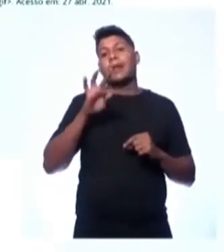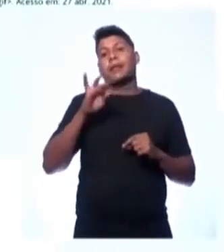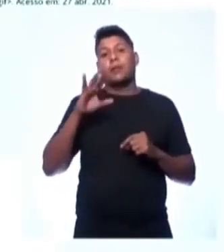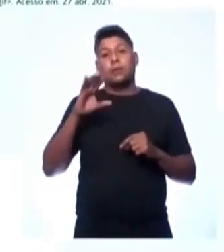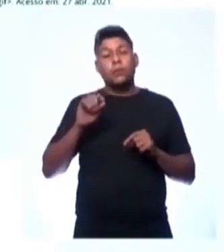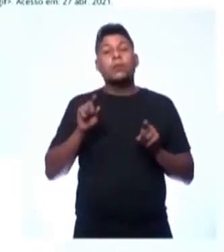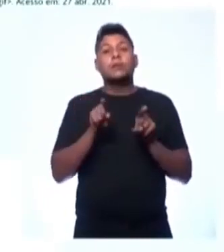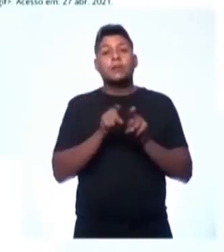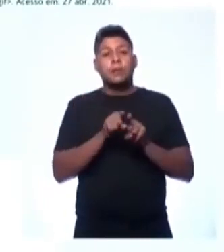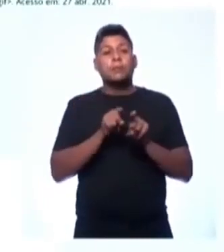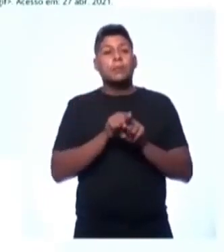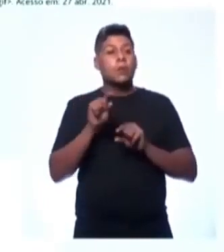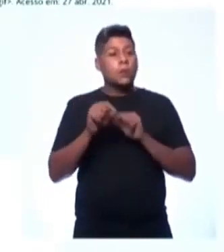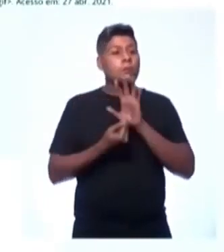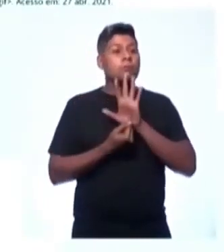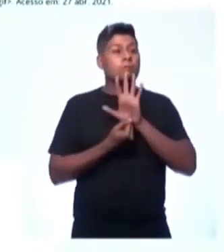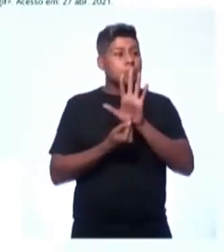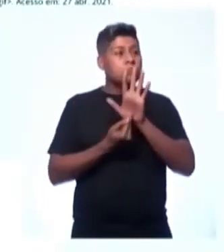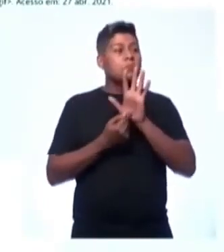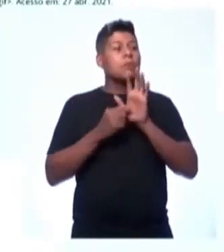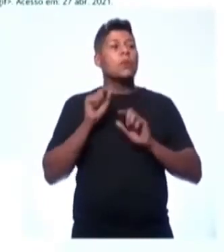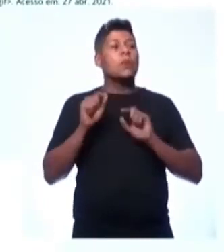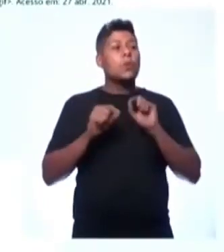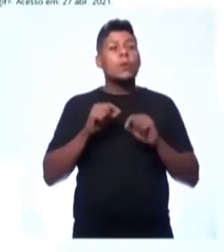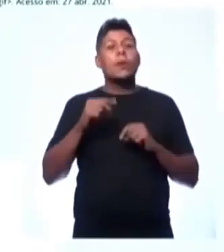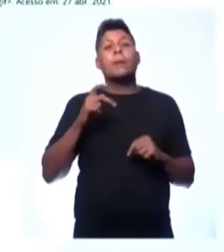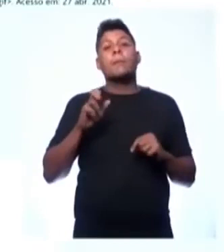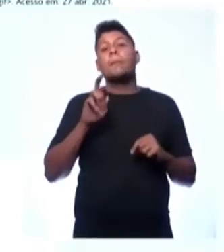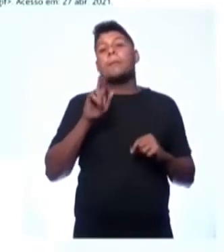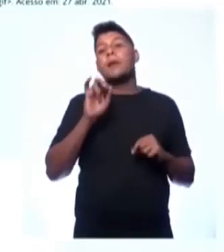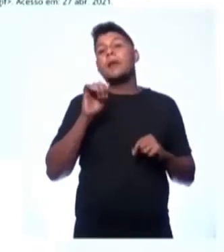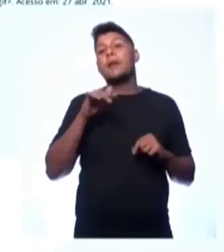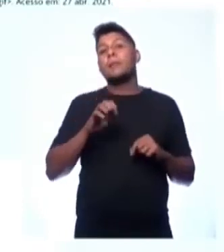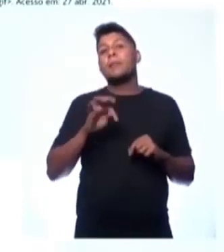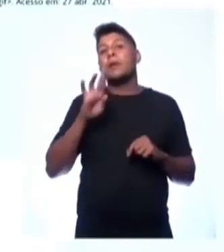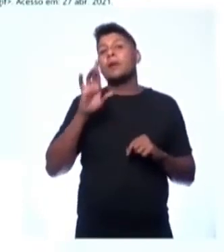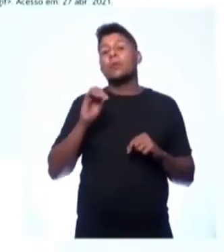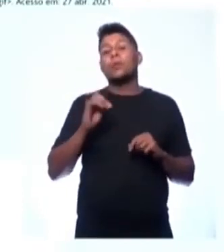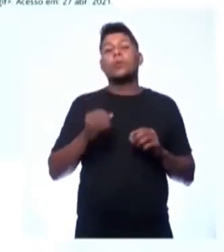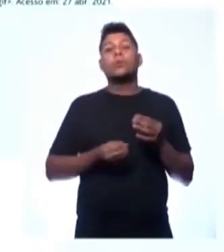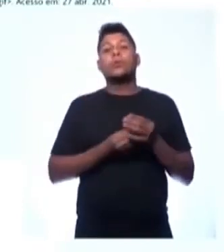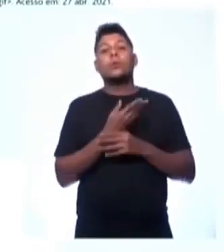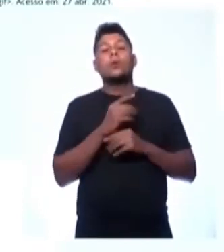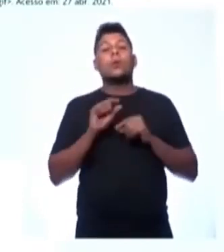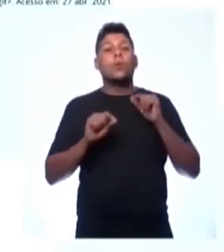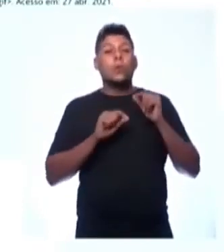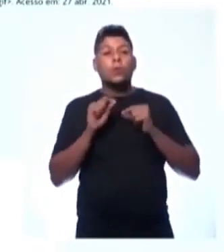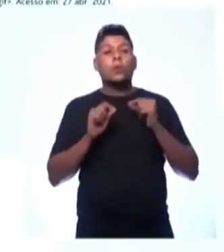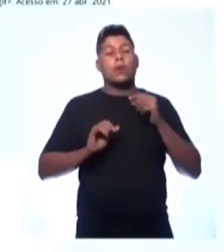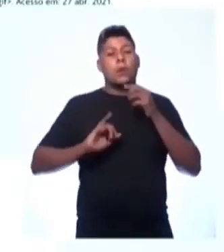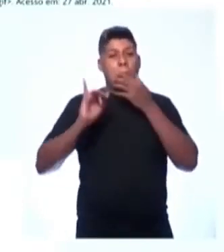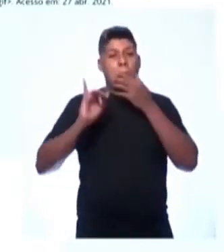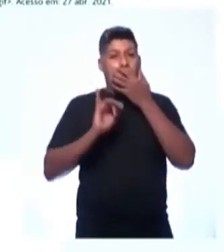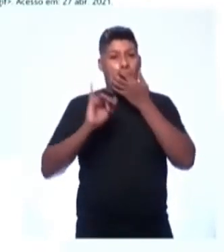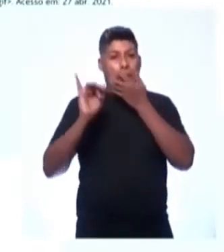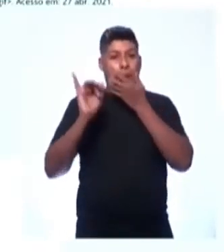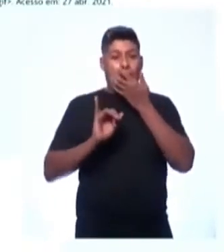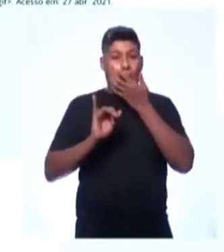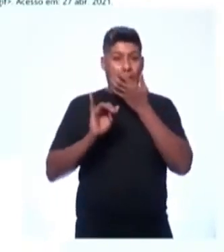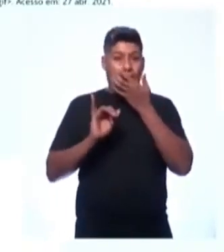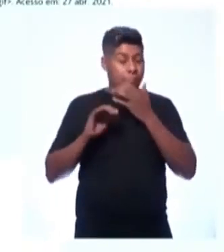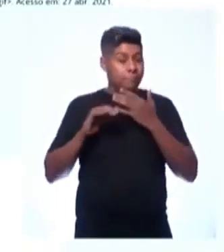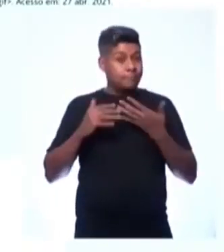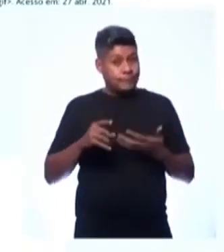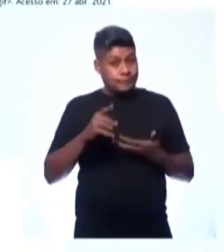está causando, ou está indicando ali, né, Gibi, no amperímetro, Sim. a criação de corrente elétrica, né? Então, se